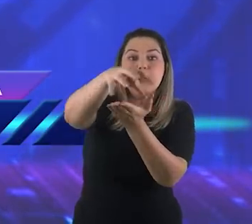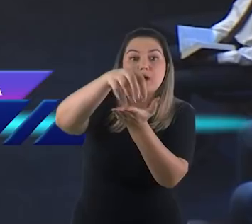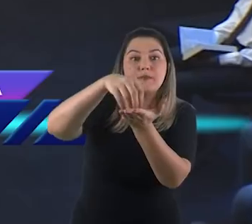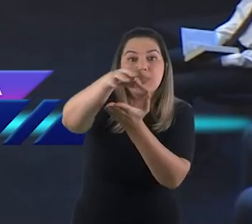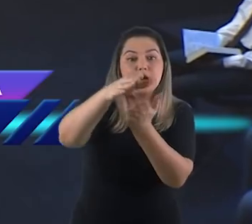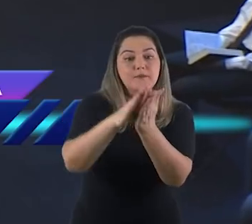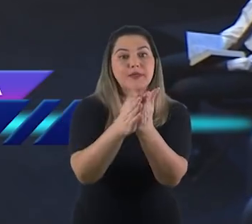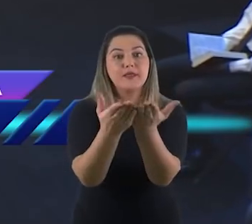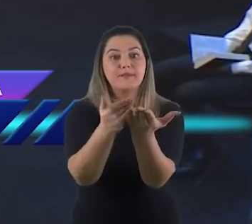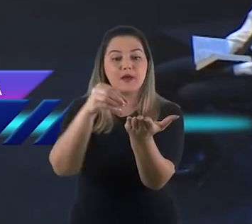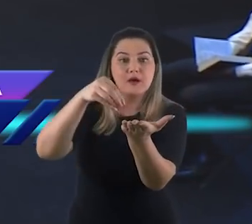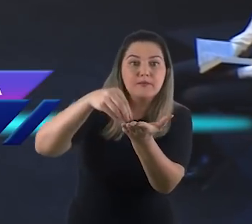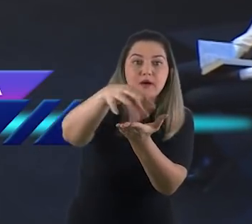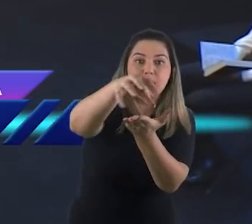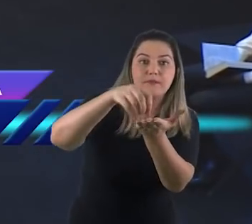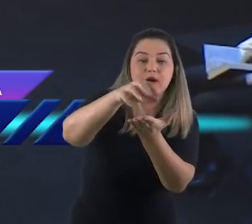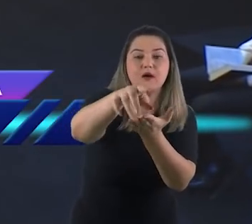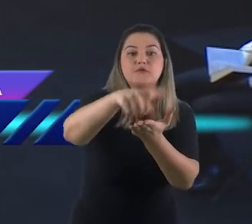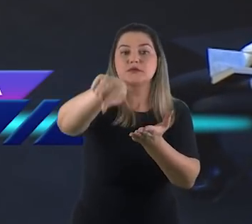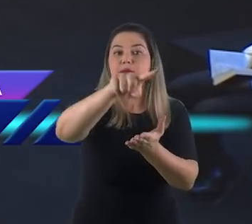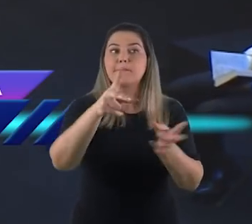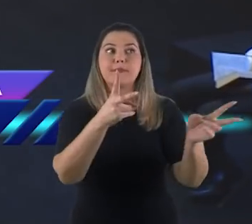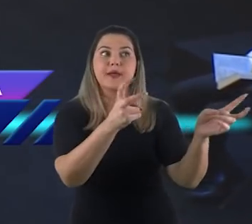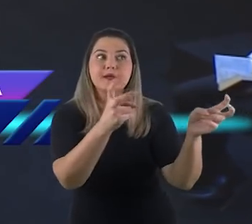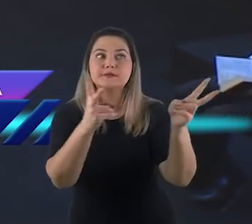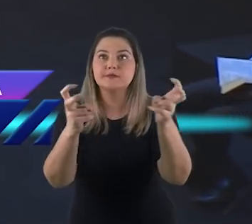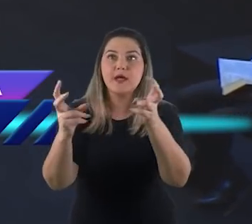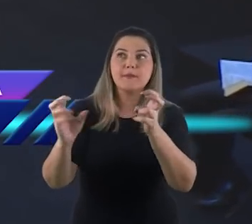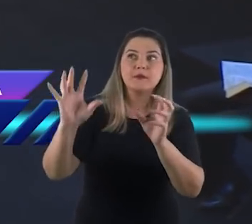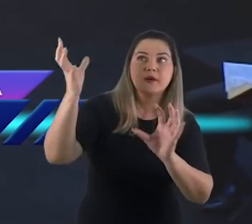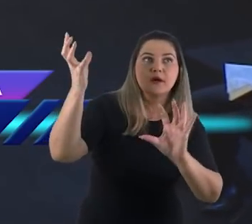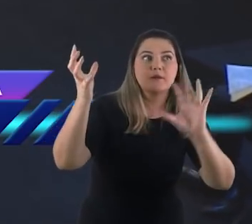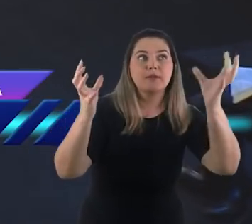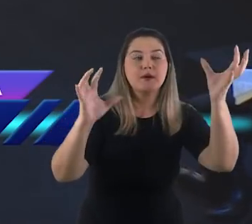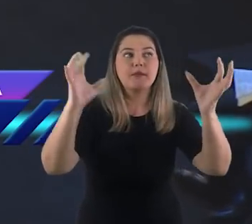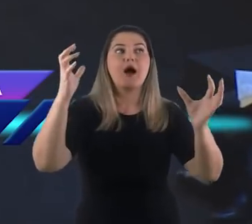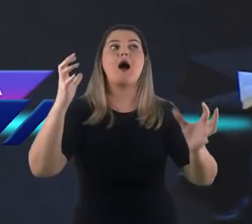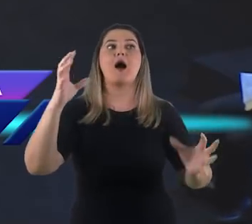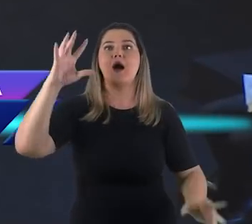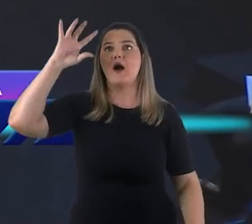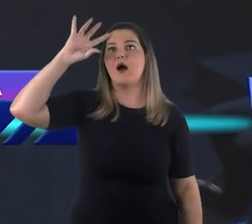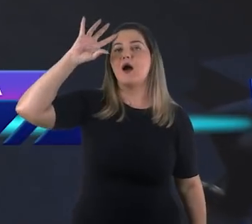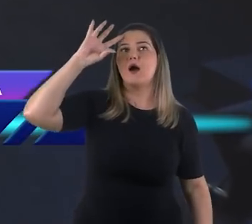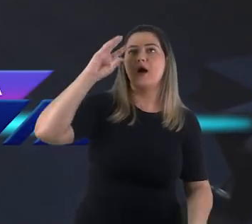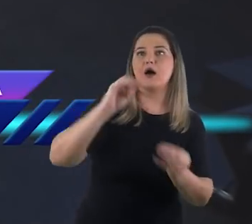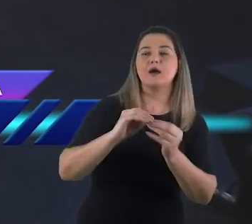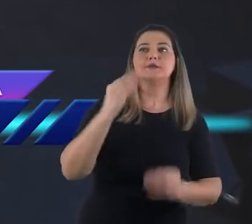acontecer. Atente que esses sinais aqui vão acompanhar os seres humanos.